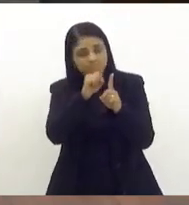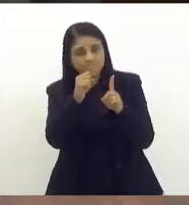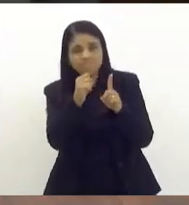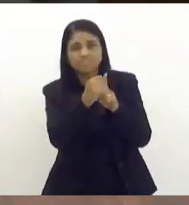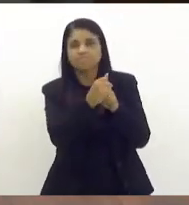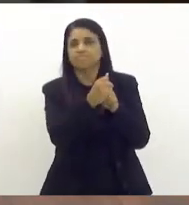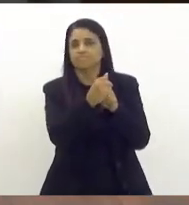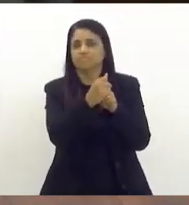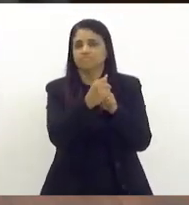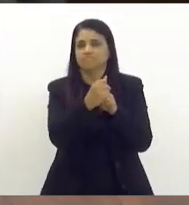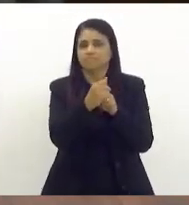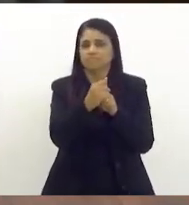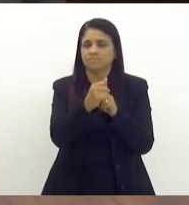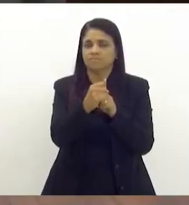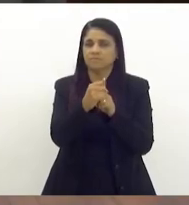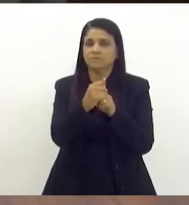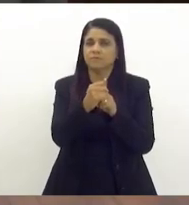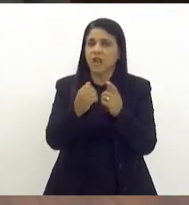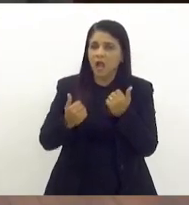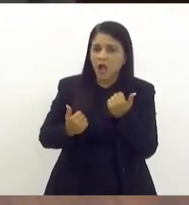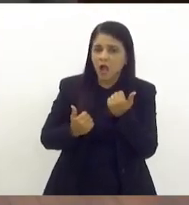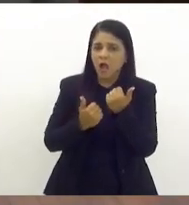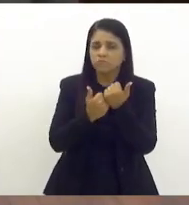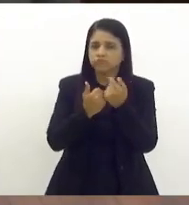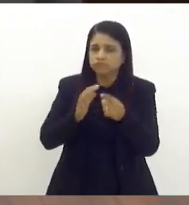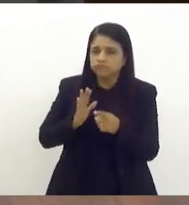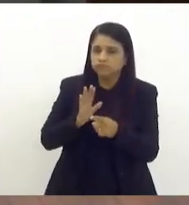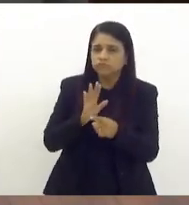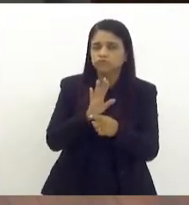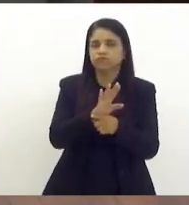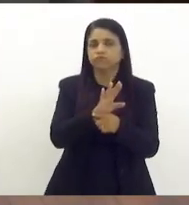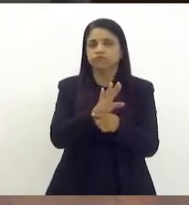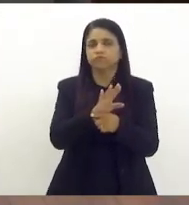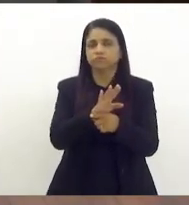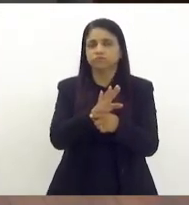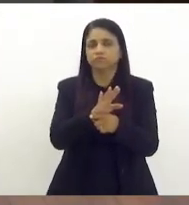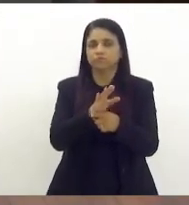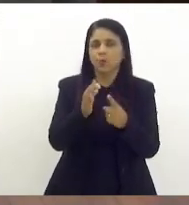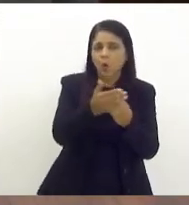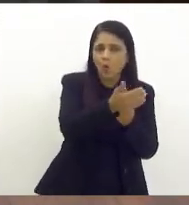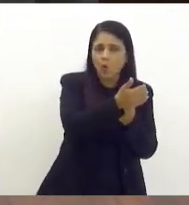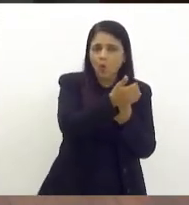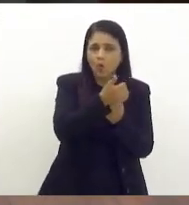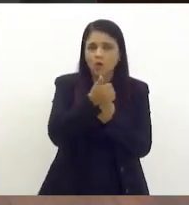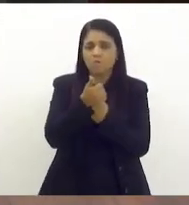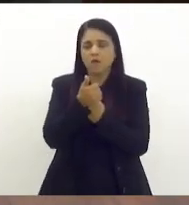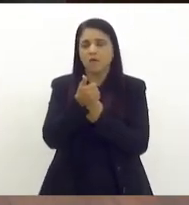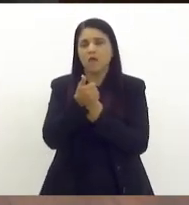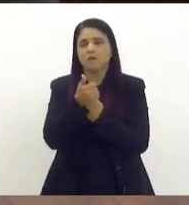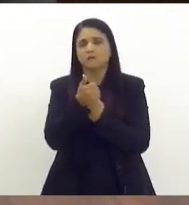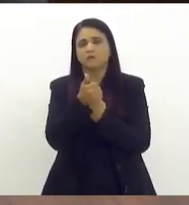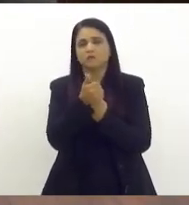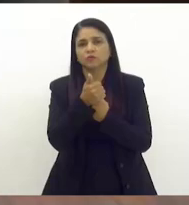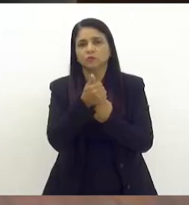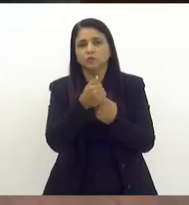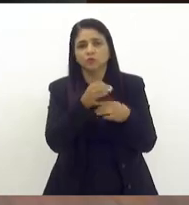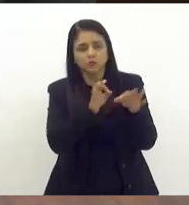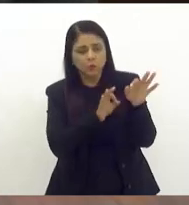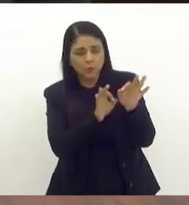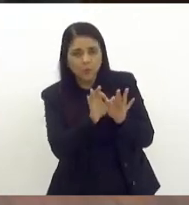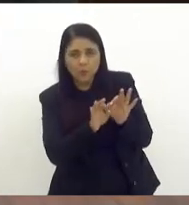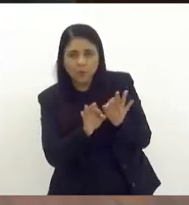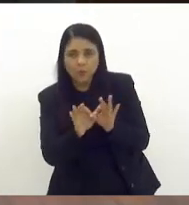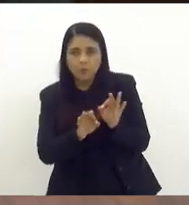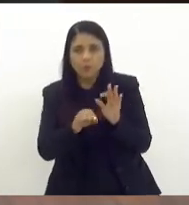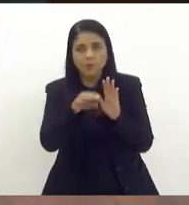assistenciais que ajudam na cobertura do acolhimento e dos programas sócio